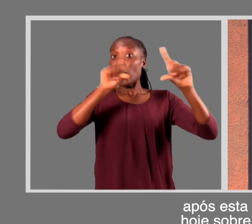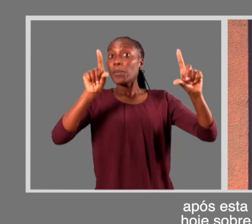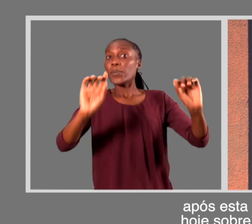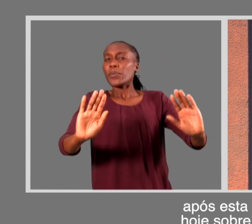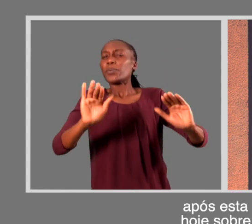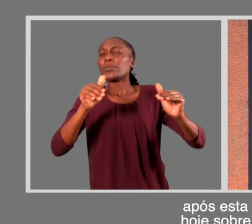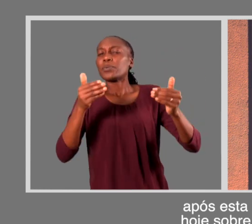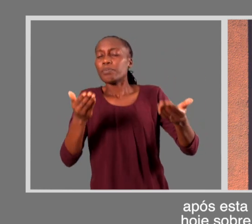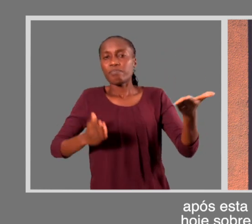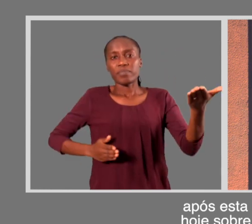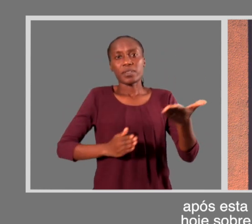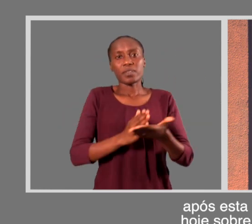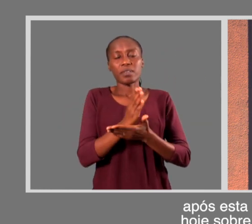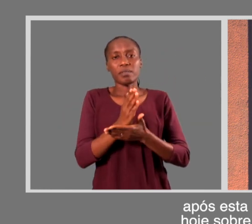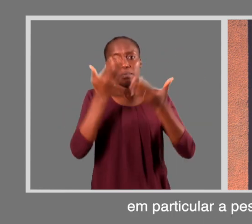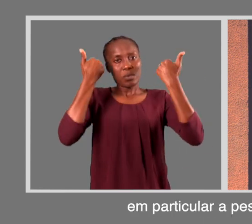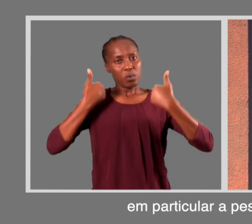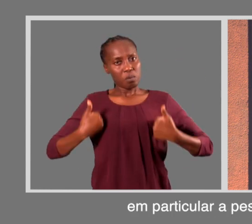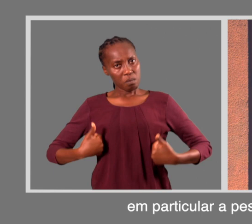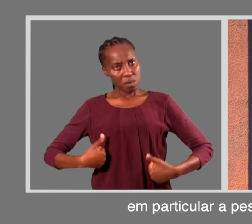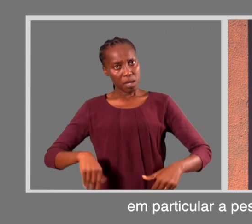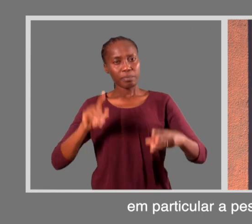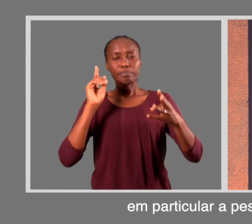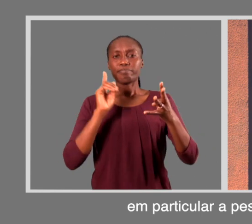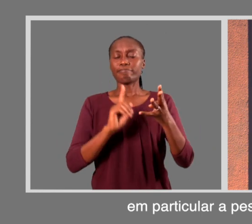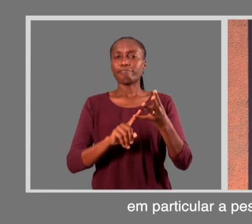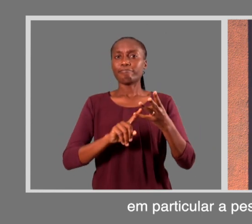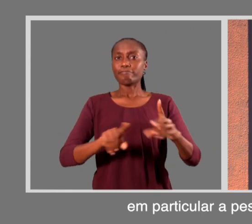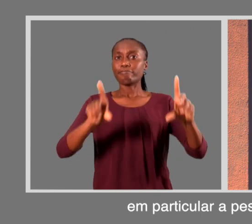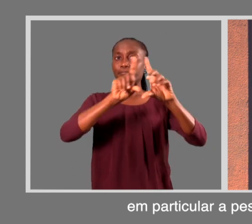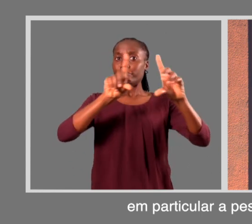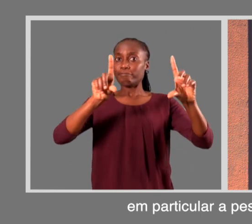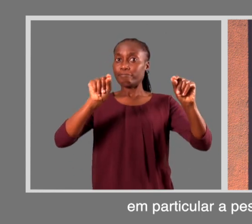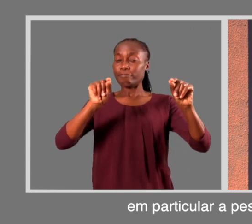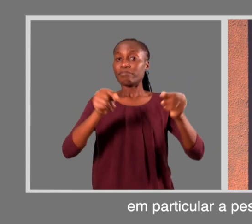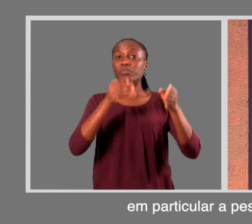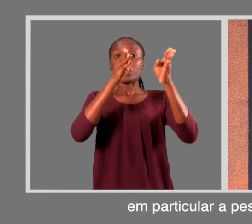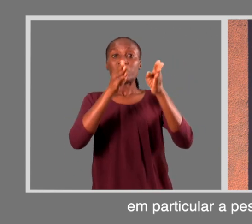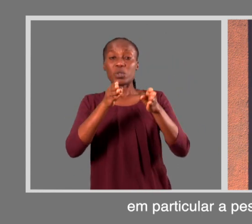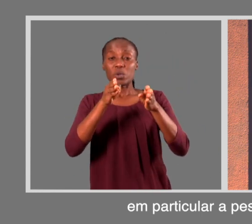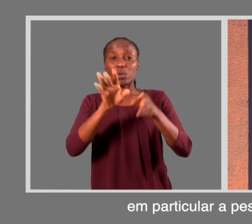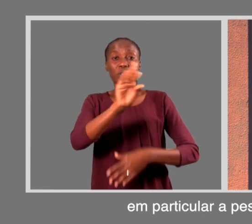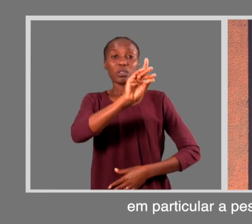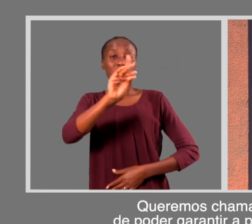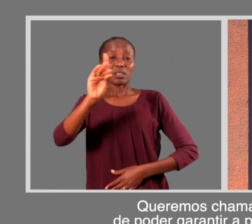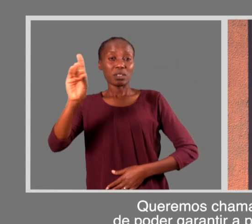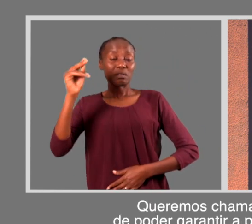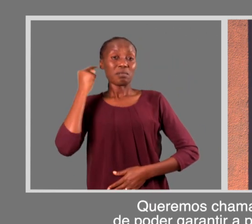sobre os direitos humanos, em particular a pessoa com deficiência auditiva.